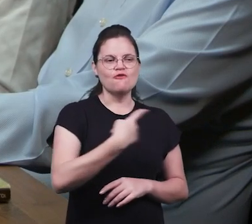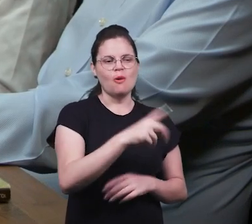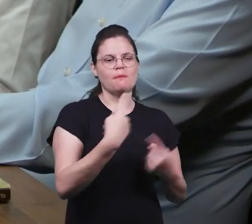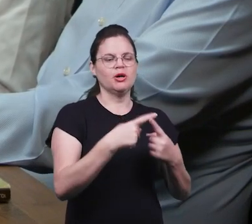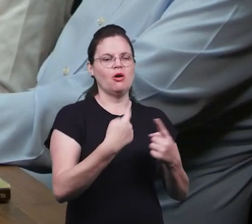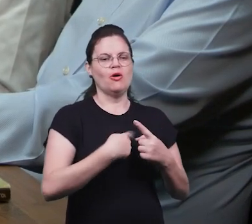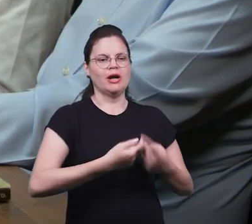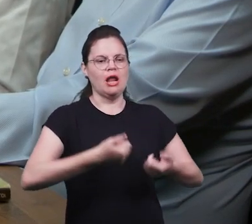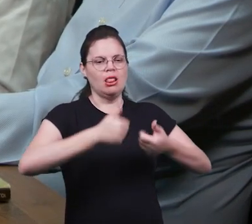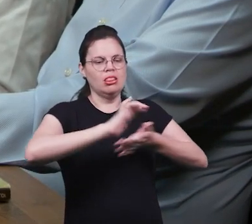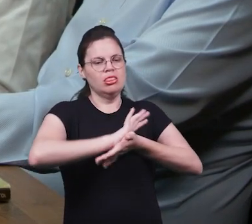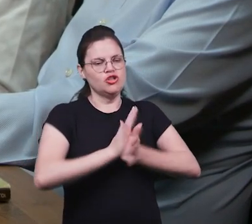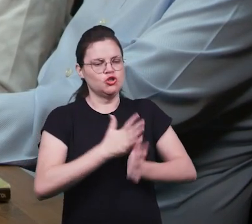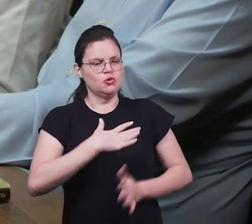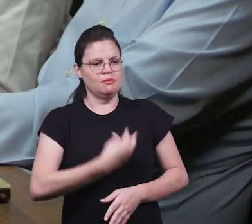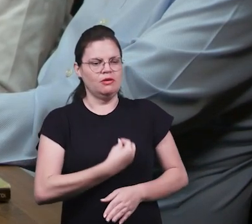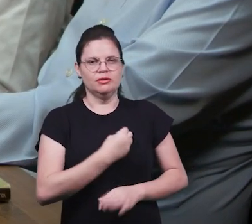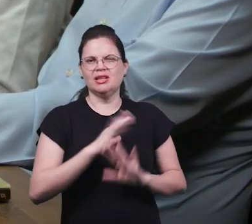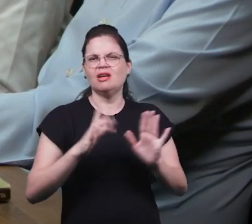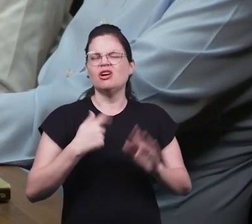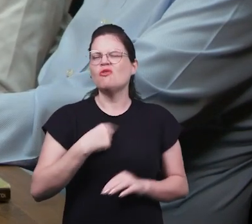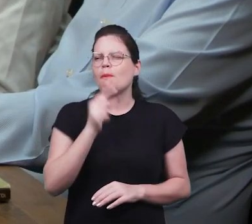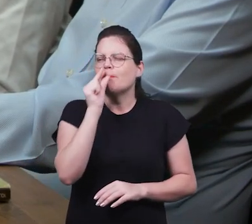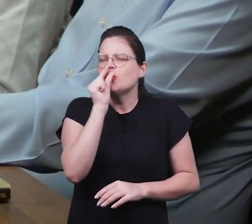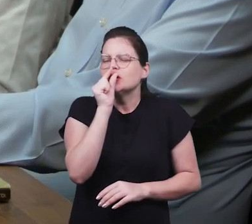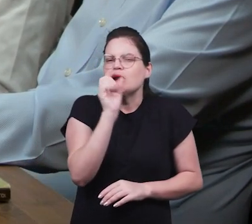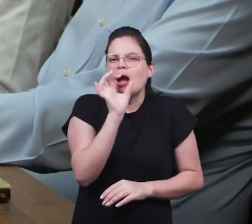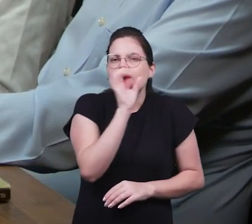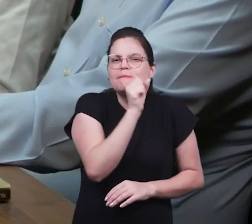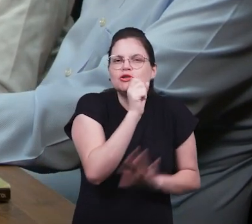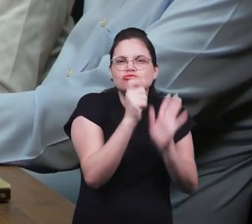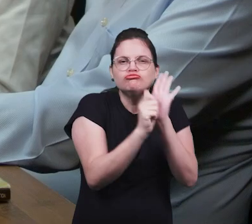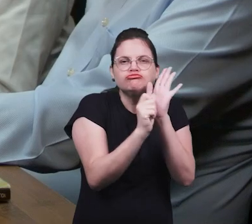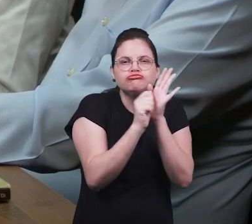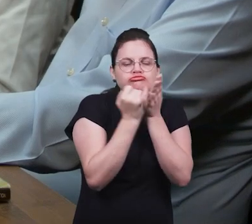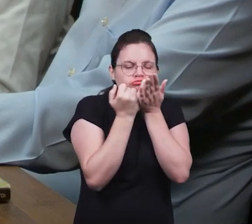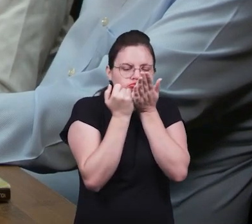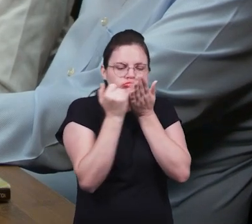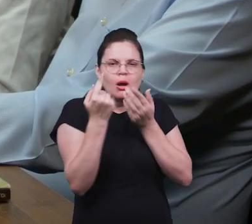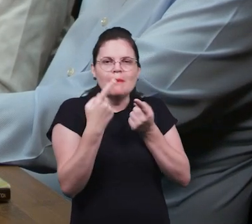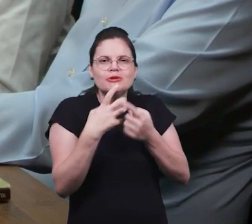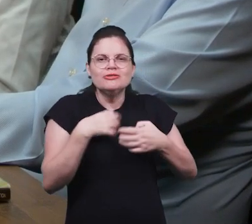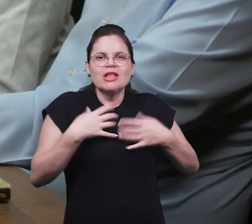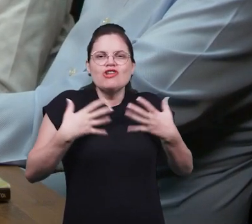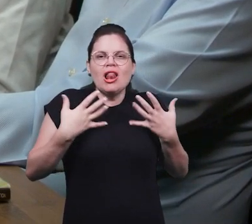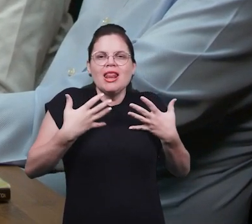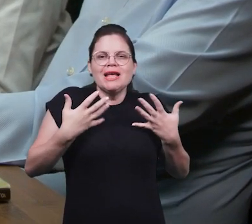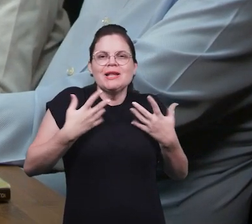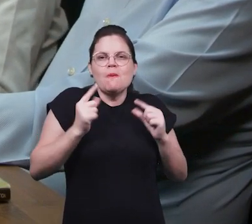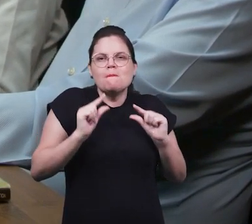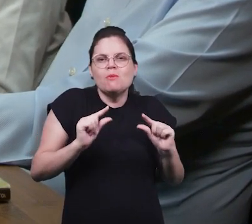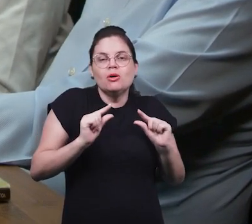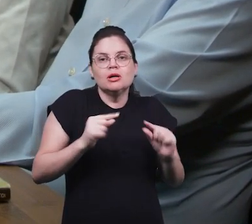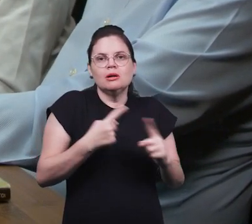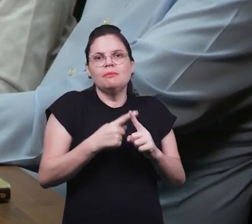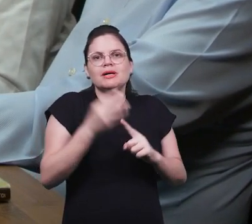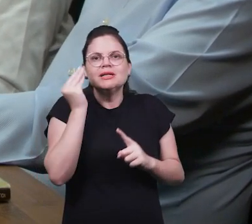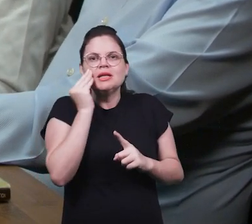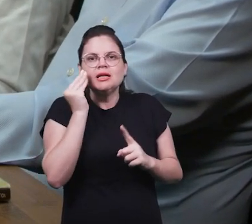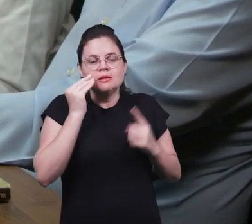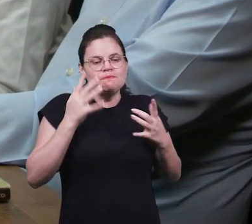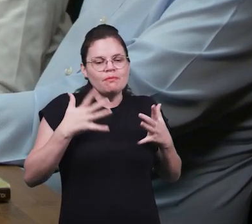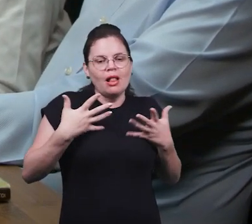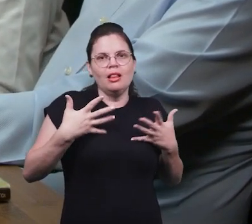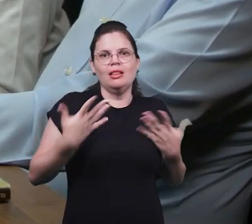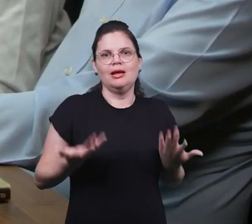acha assim, não, eu vou um pouquinho só, vai ser bom. Ele vai atrás de buscar alguma coisa que está faltando, né? A garotada diz um barato.